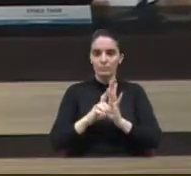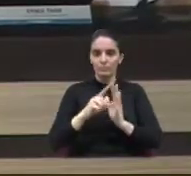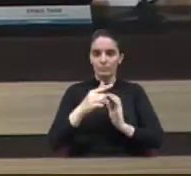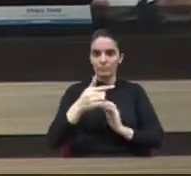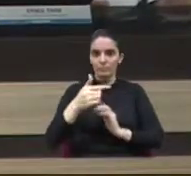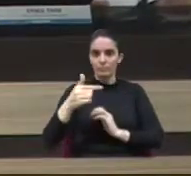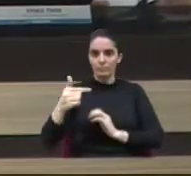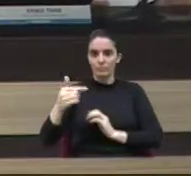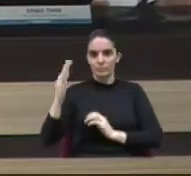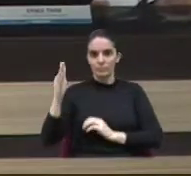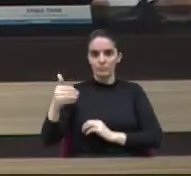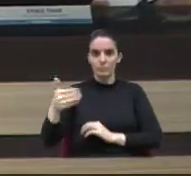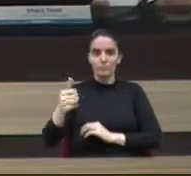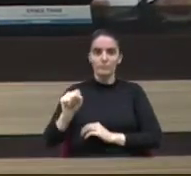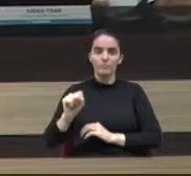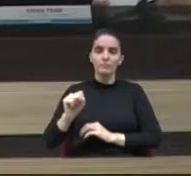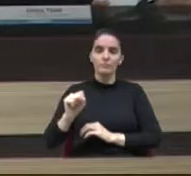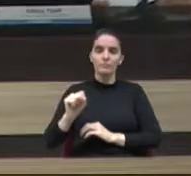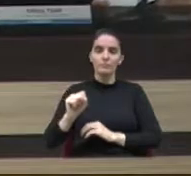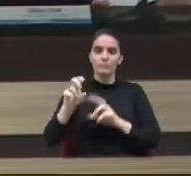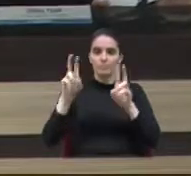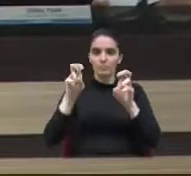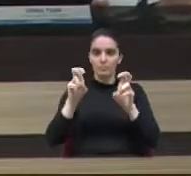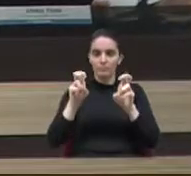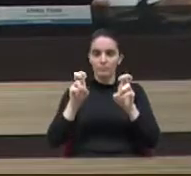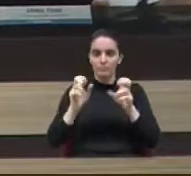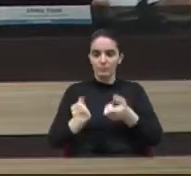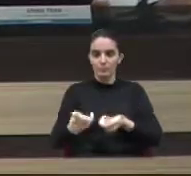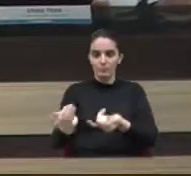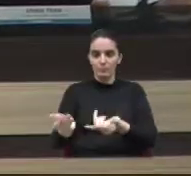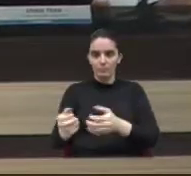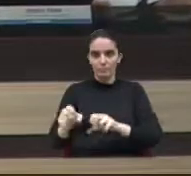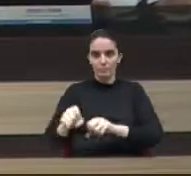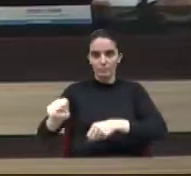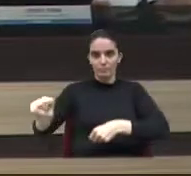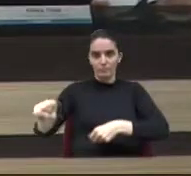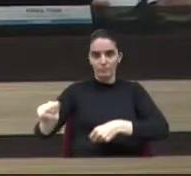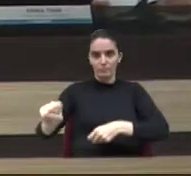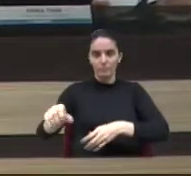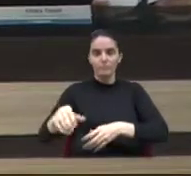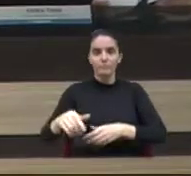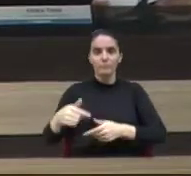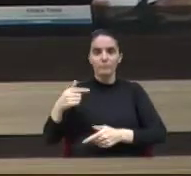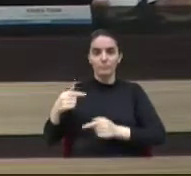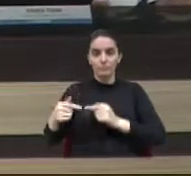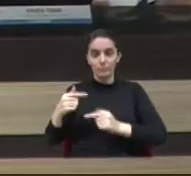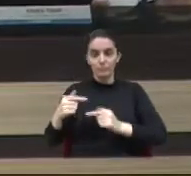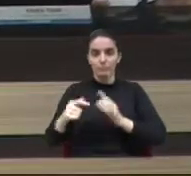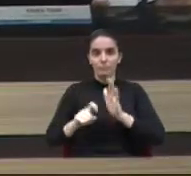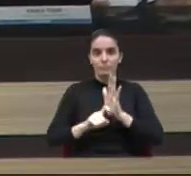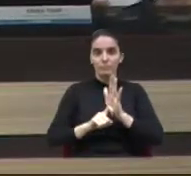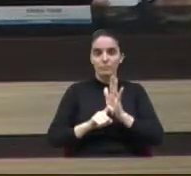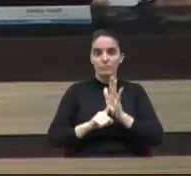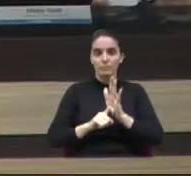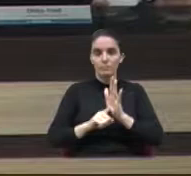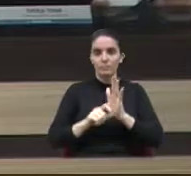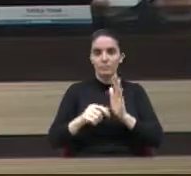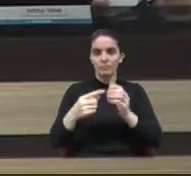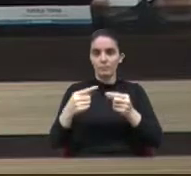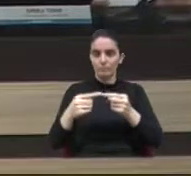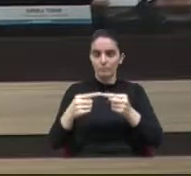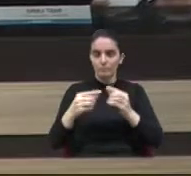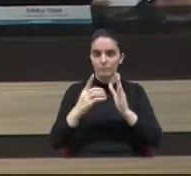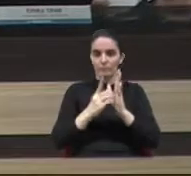número 22/2018. Assunto. Concede o diploma de atuação na política sobre drogas nos termos do